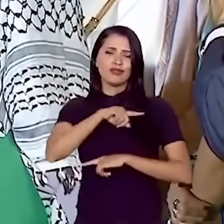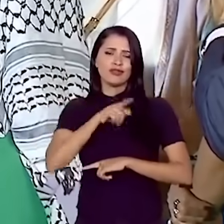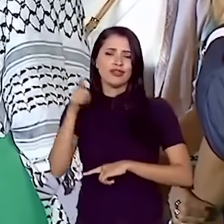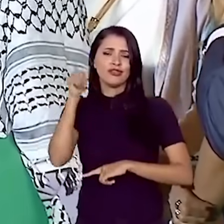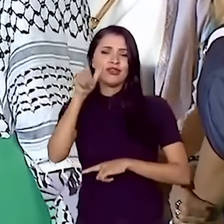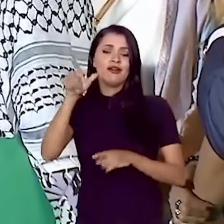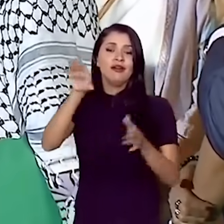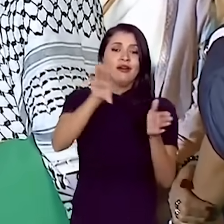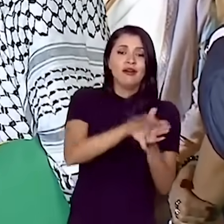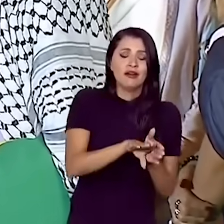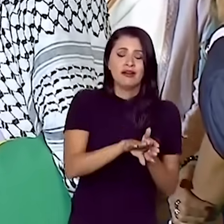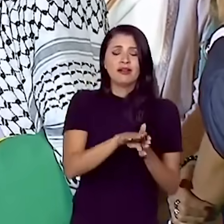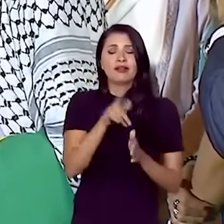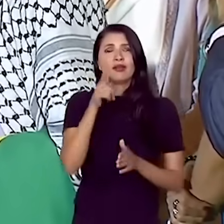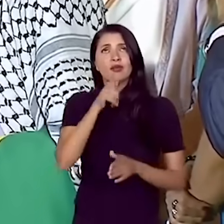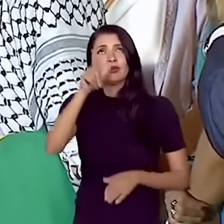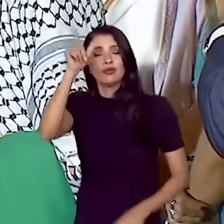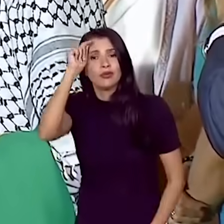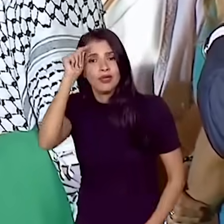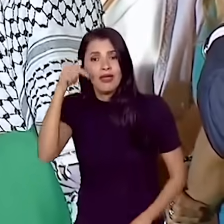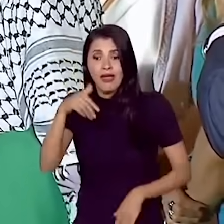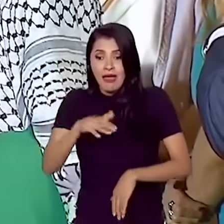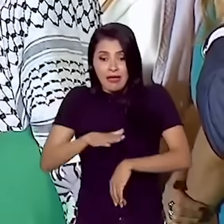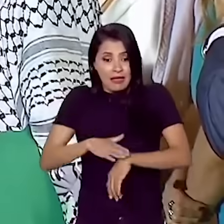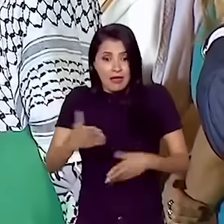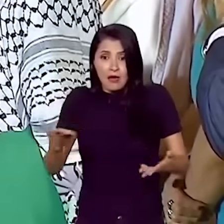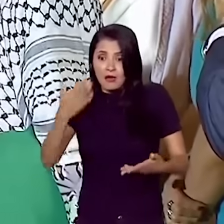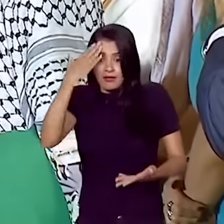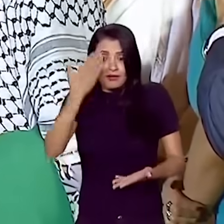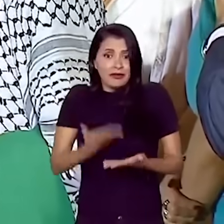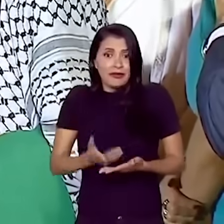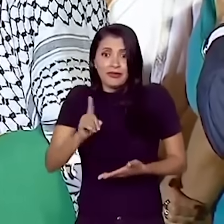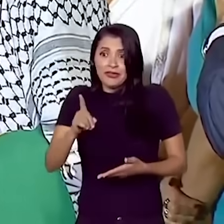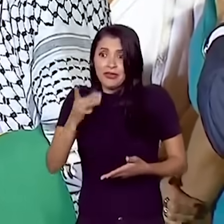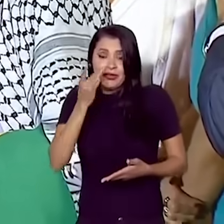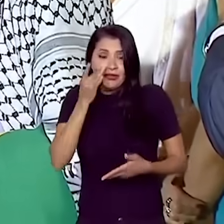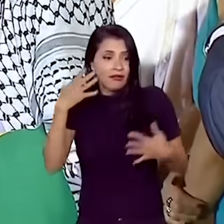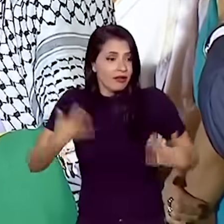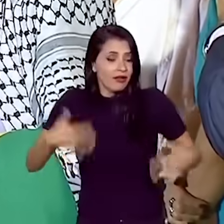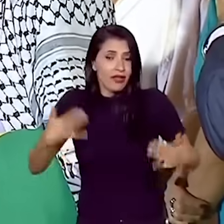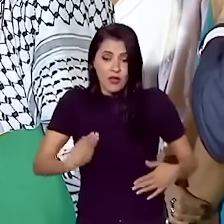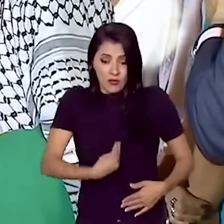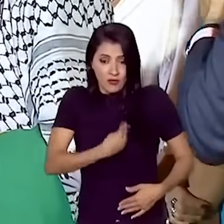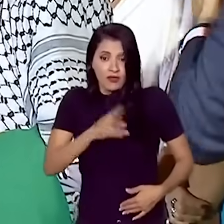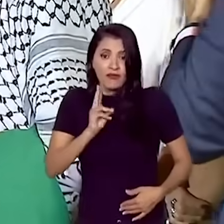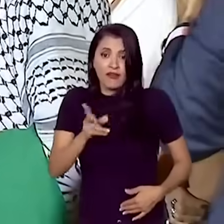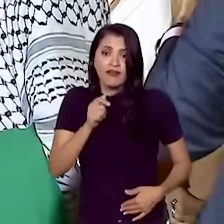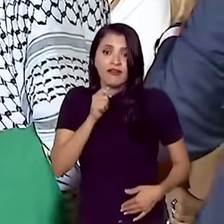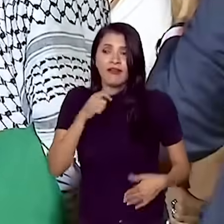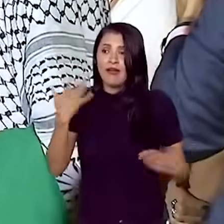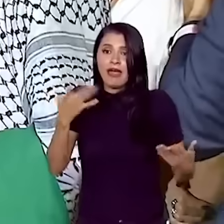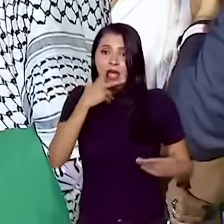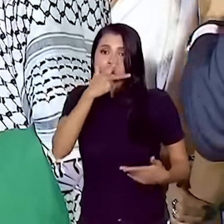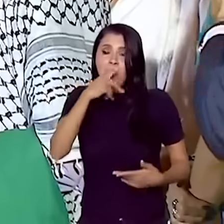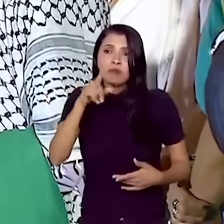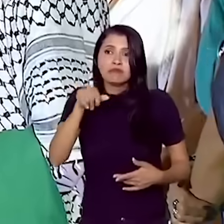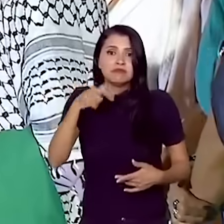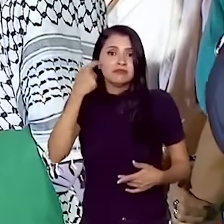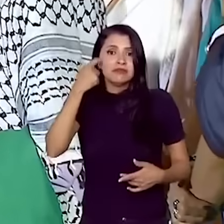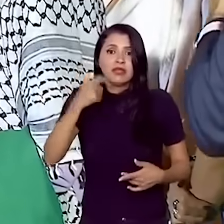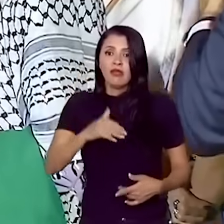gente a chegar aqui. Eu até agora não estou conseguindo acreditar que eu estou aqui, eu estou viva ainda. Achei que eu ia